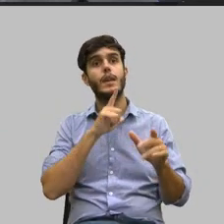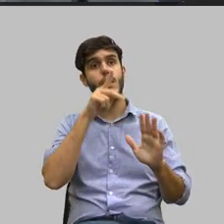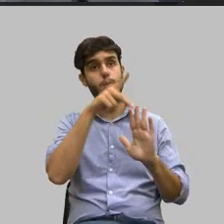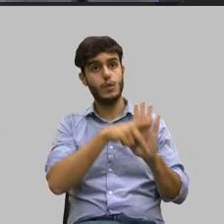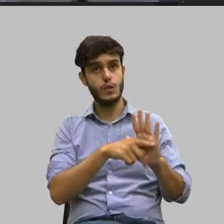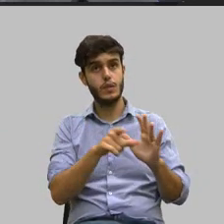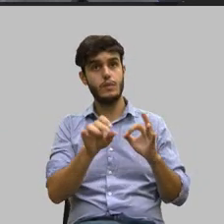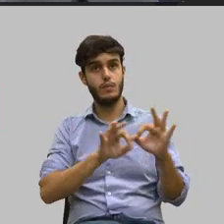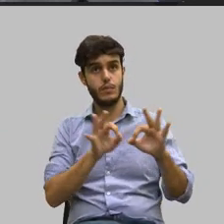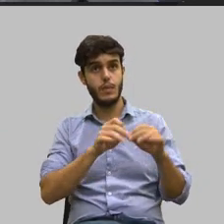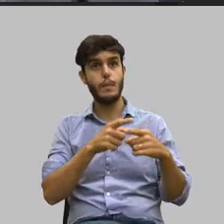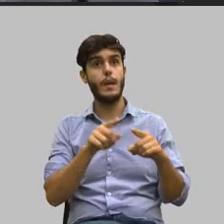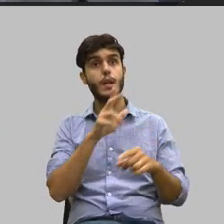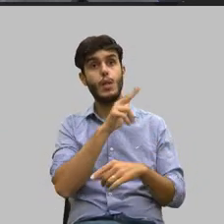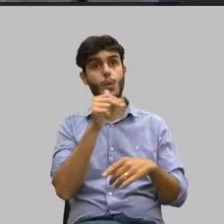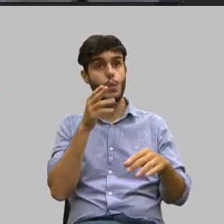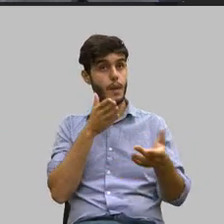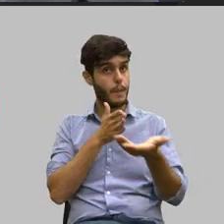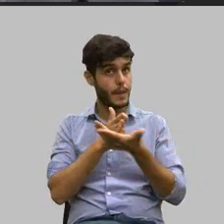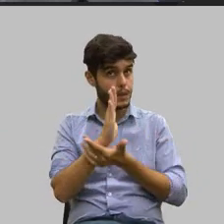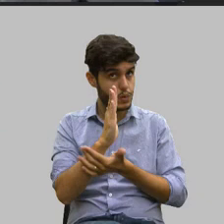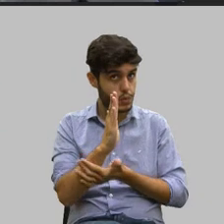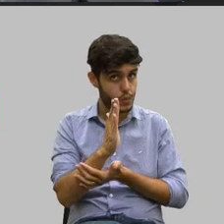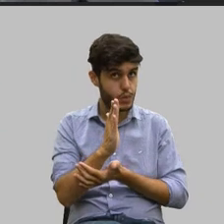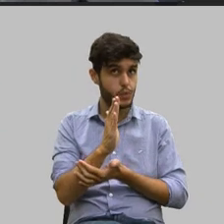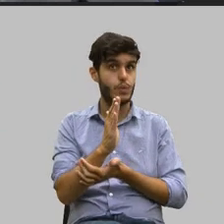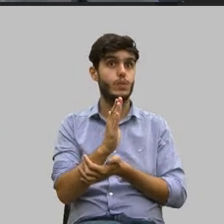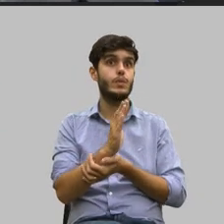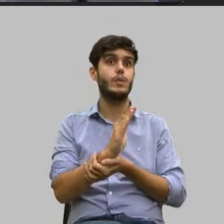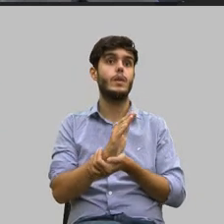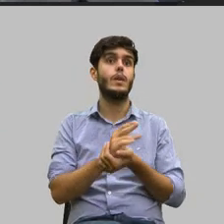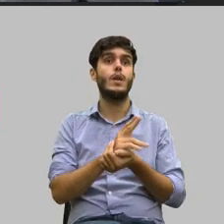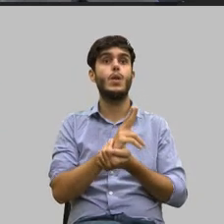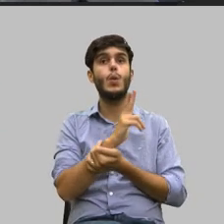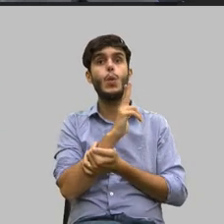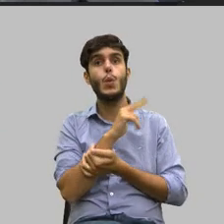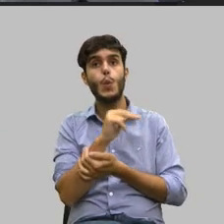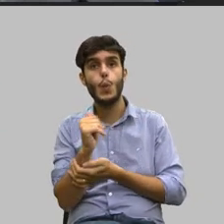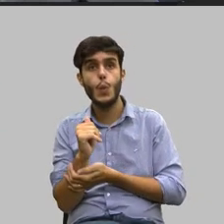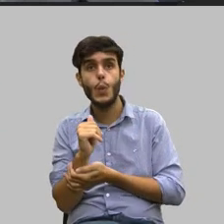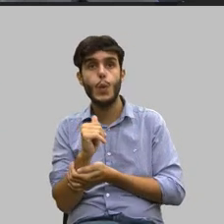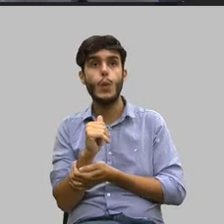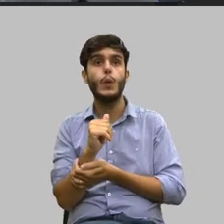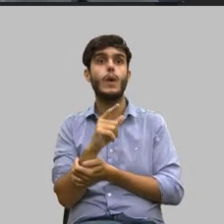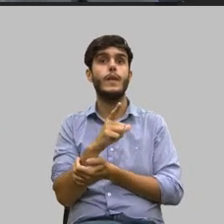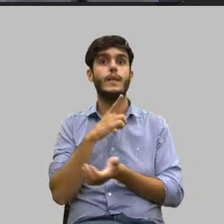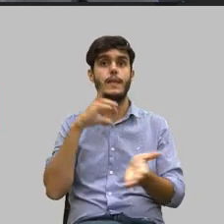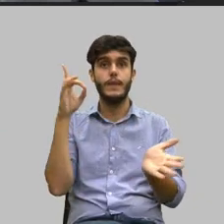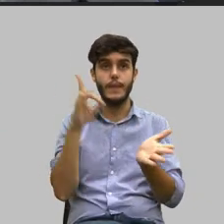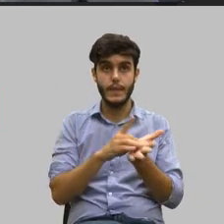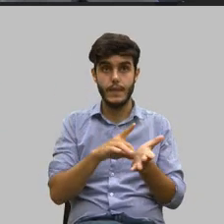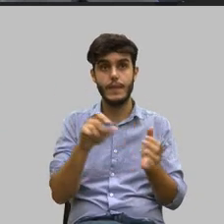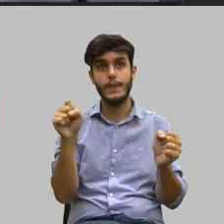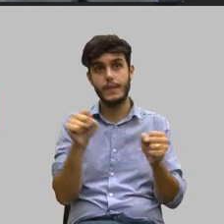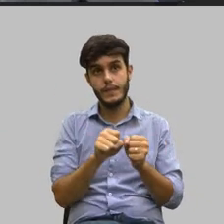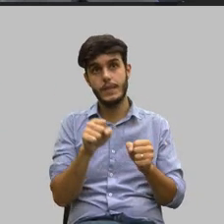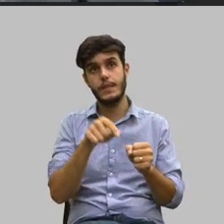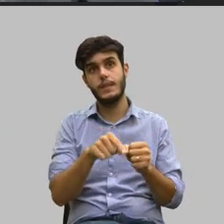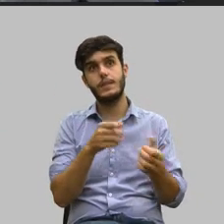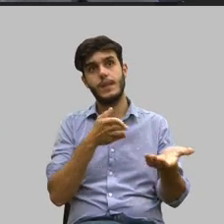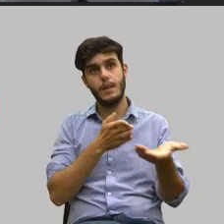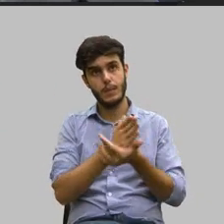elaborado mas ele nunca foi aprovado e nunca eh foi executado da forma que foi como foi